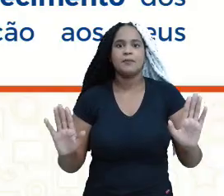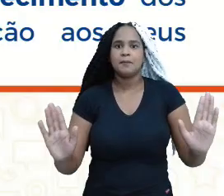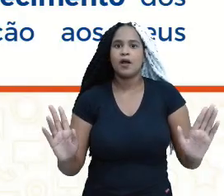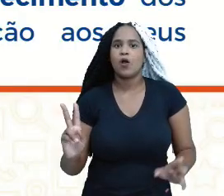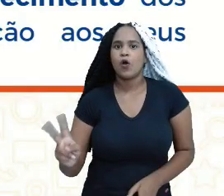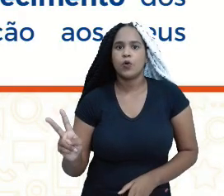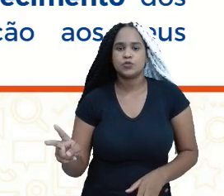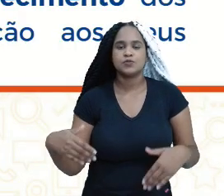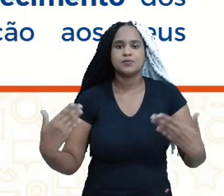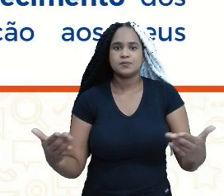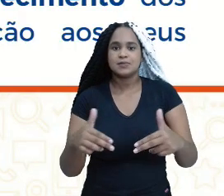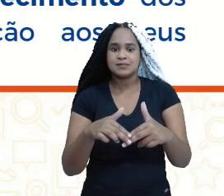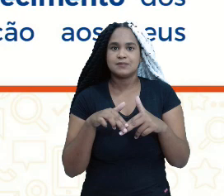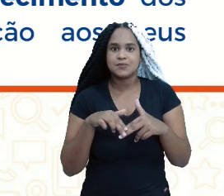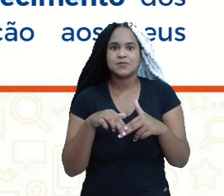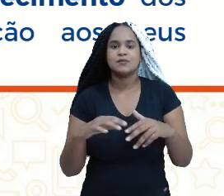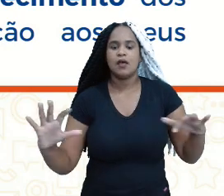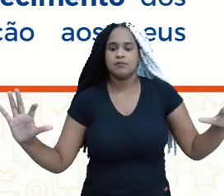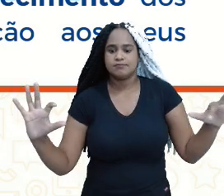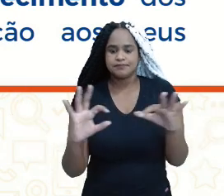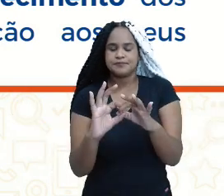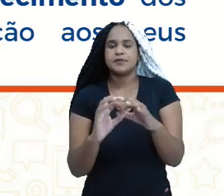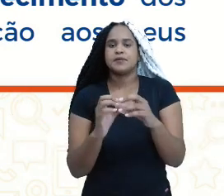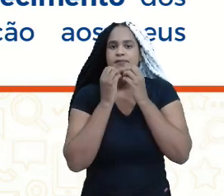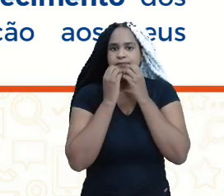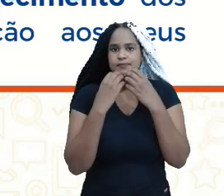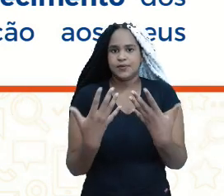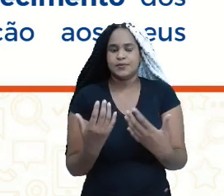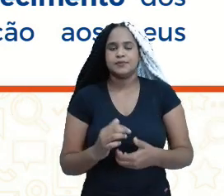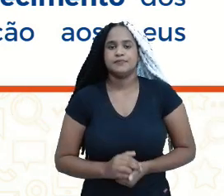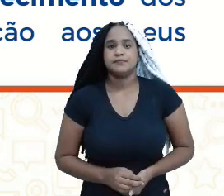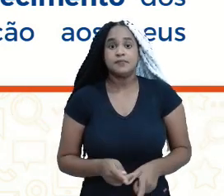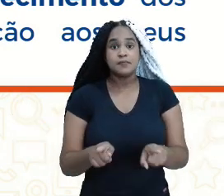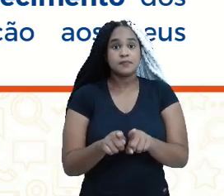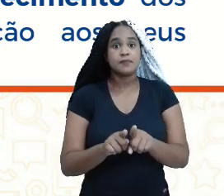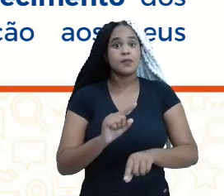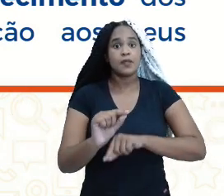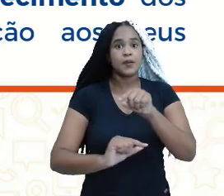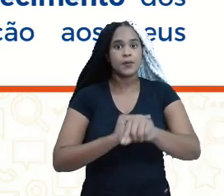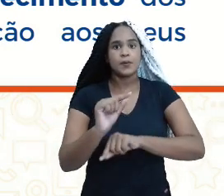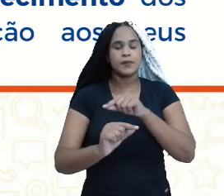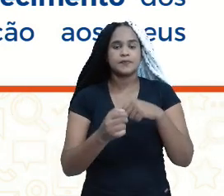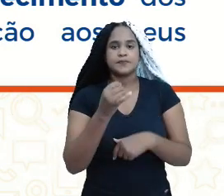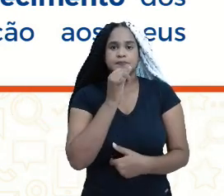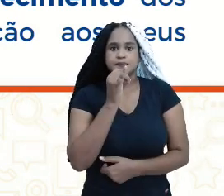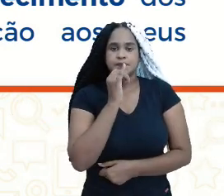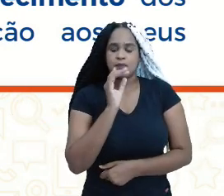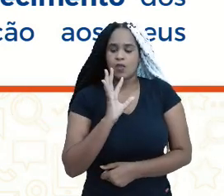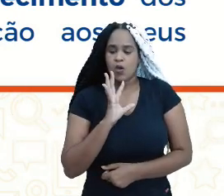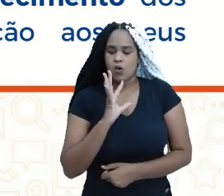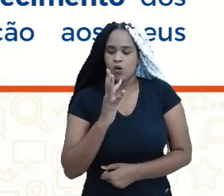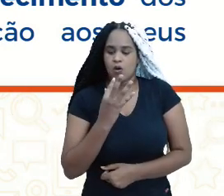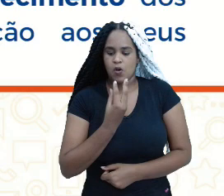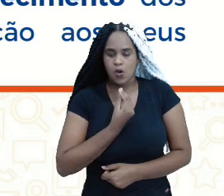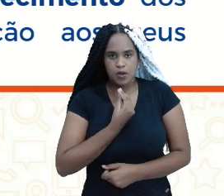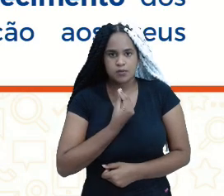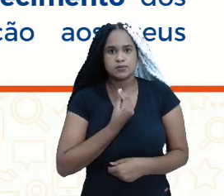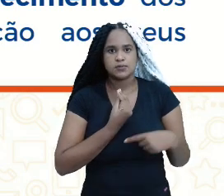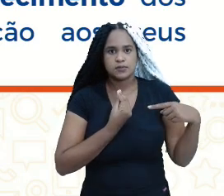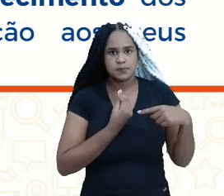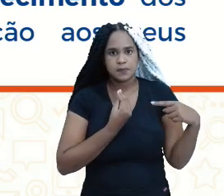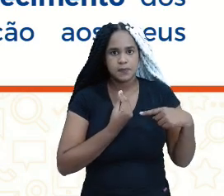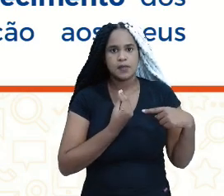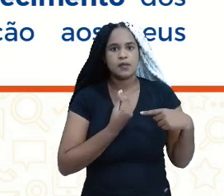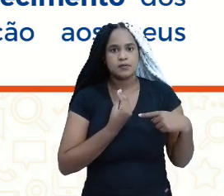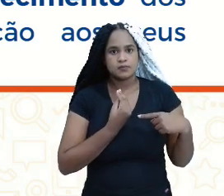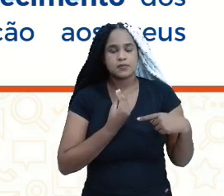parceria faz toda a diferença, né? E oportunizar também a aquisição de conhecimentos dos pais em relação